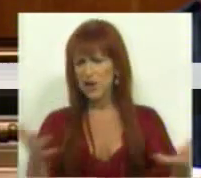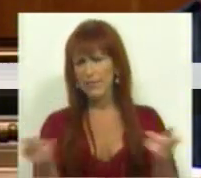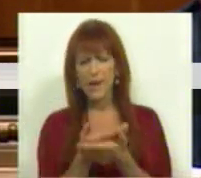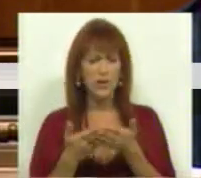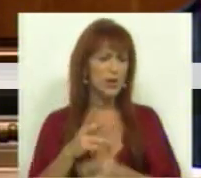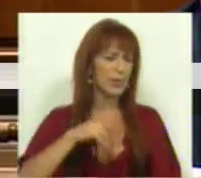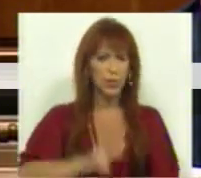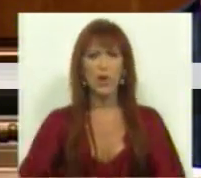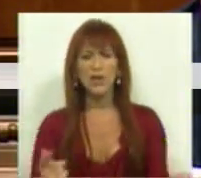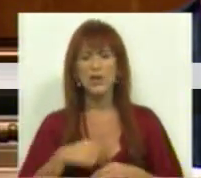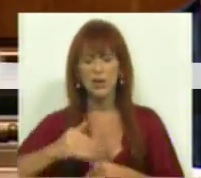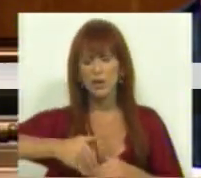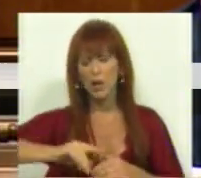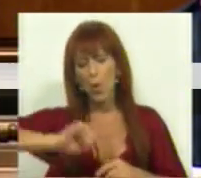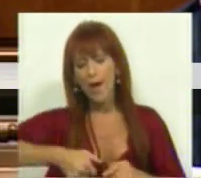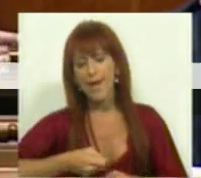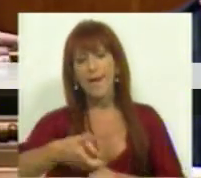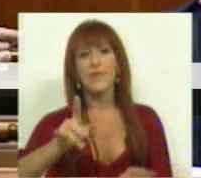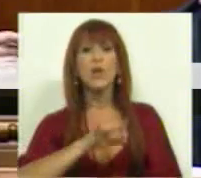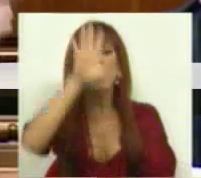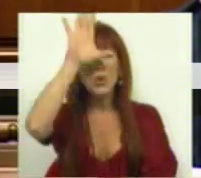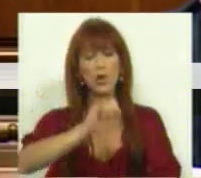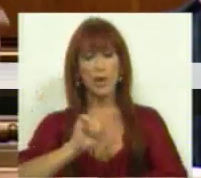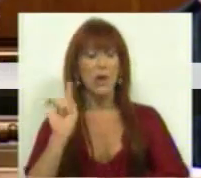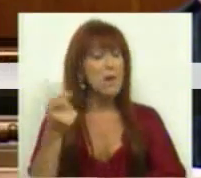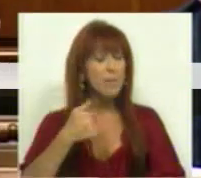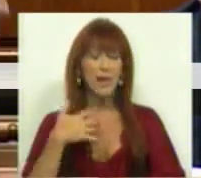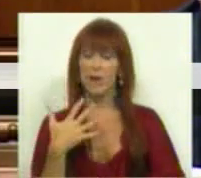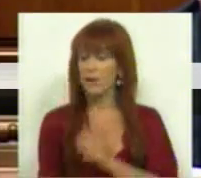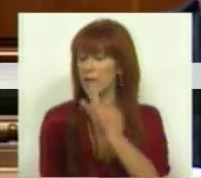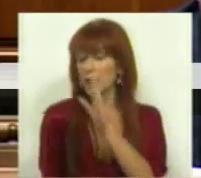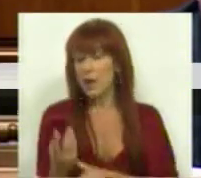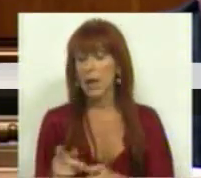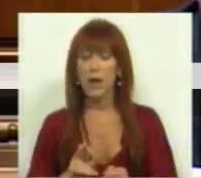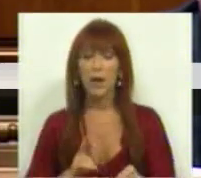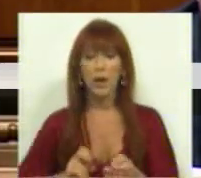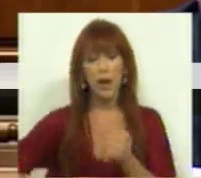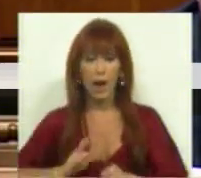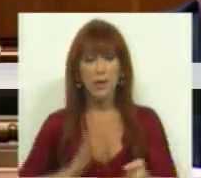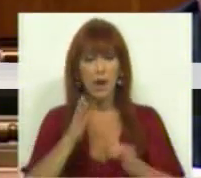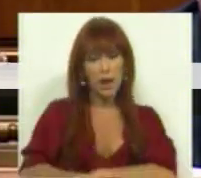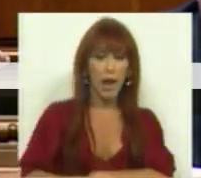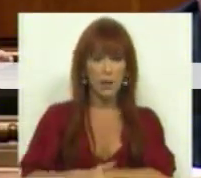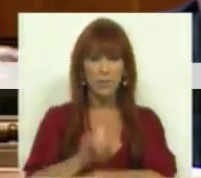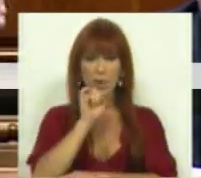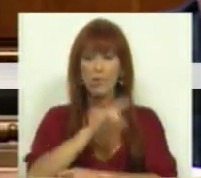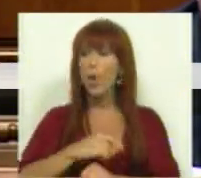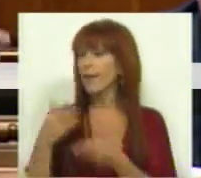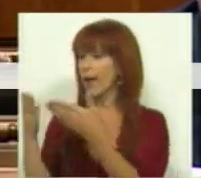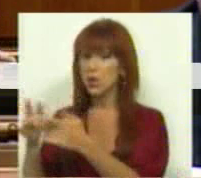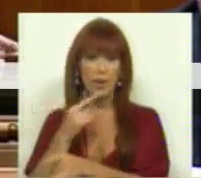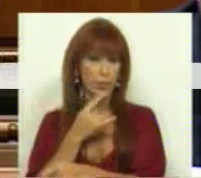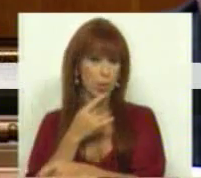da economia portuguesa nos próximos anos. E o Estado, se não cria riqueza diretamente, pode